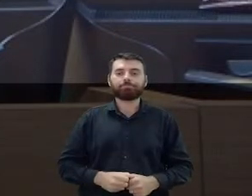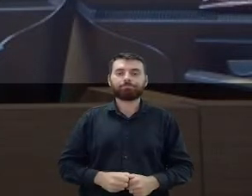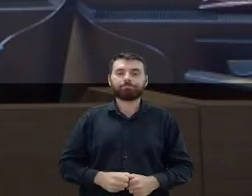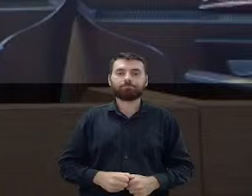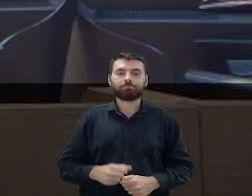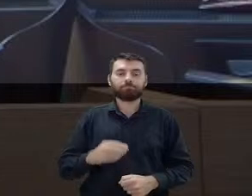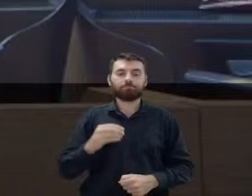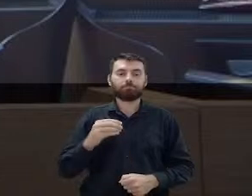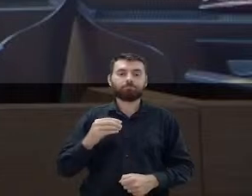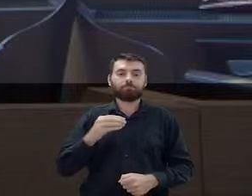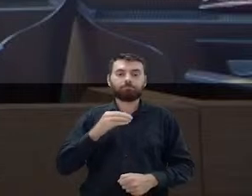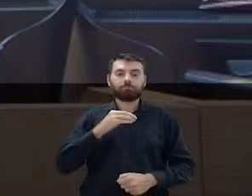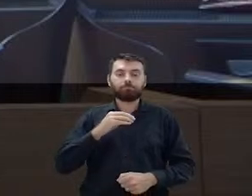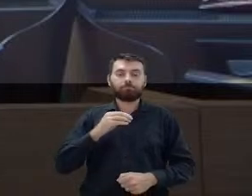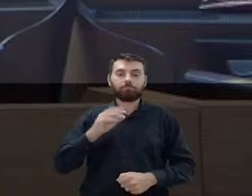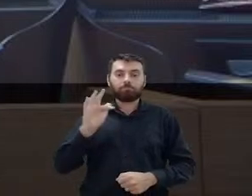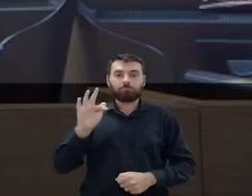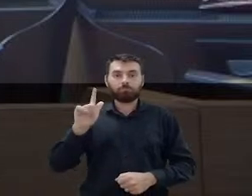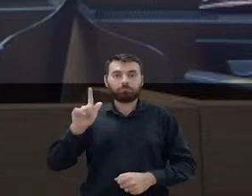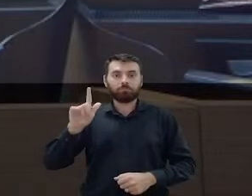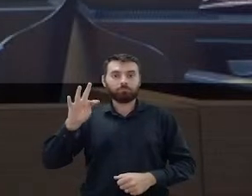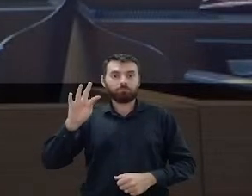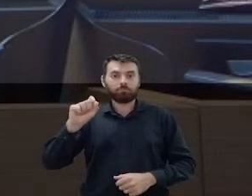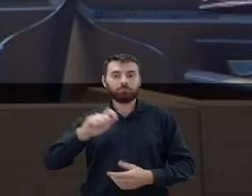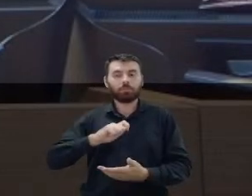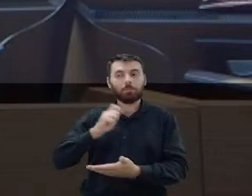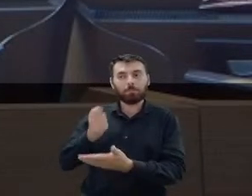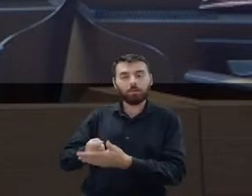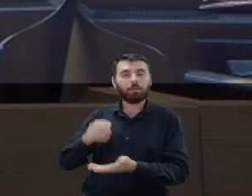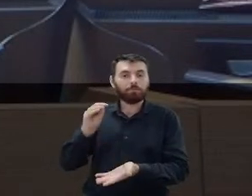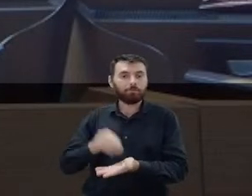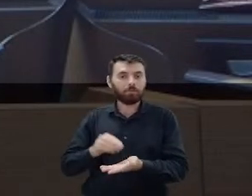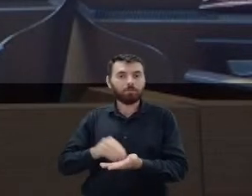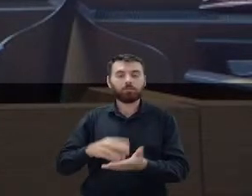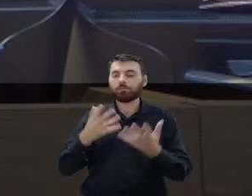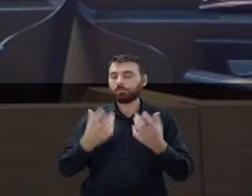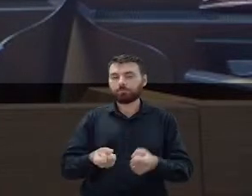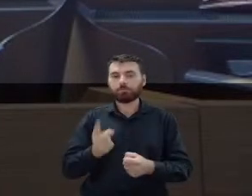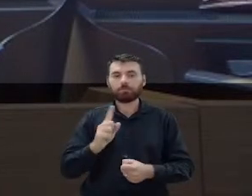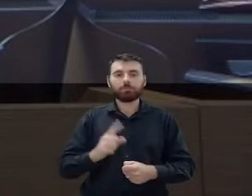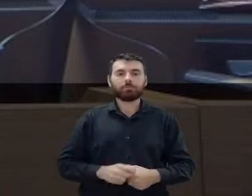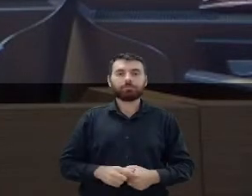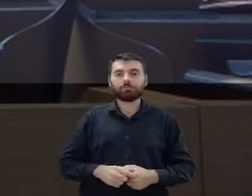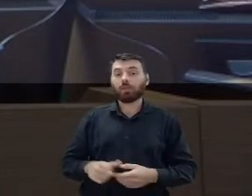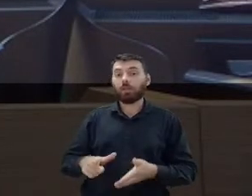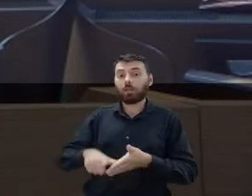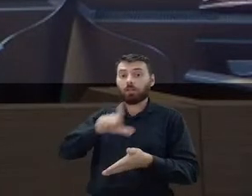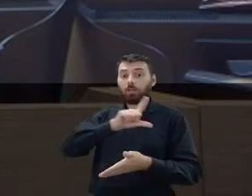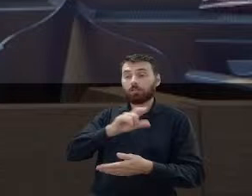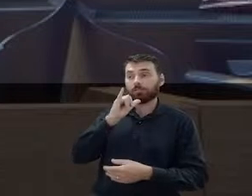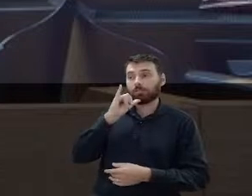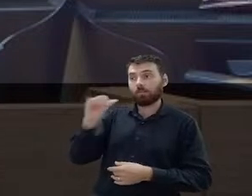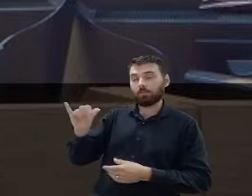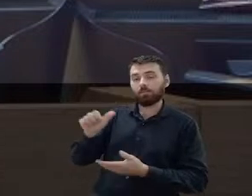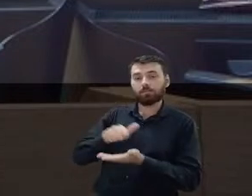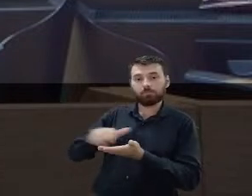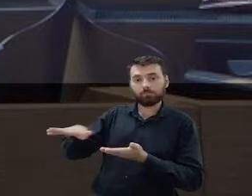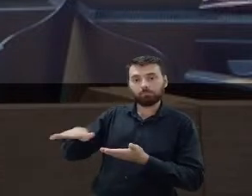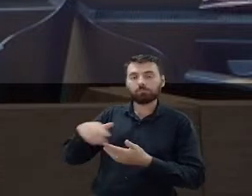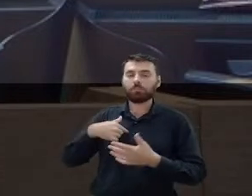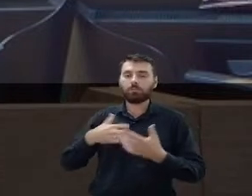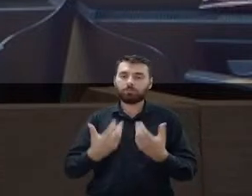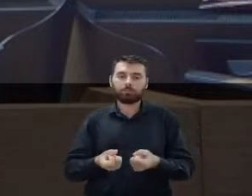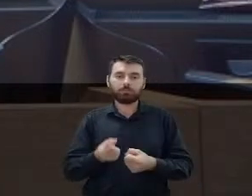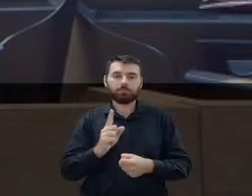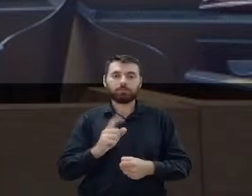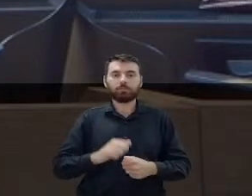em FGTS. Estou negando o provimento. Integração do aviso prévio. Estou negando o provimento. Reflexo da